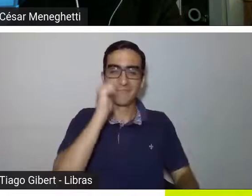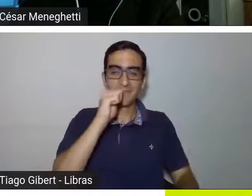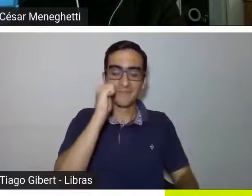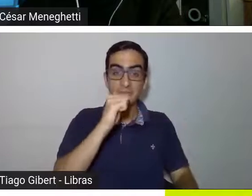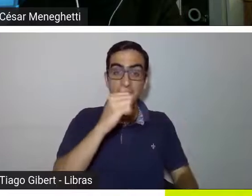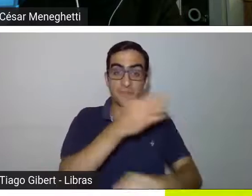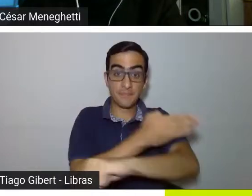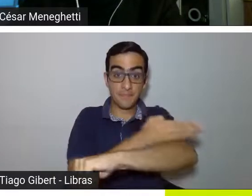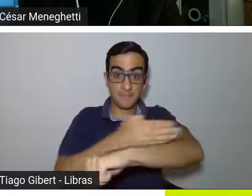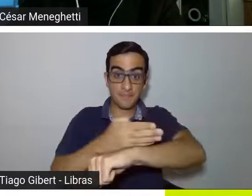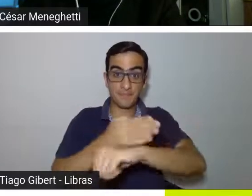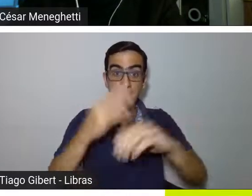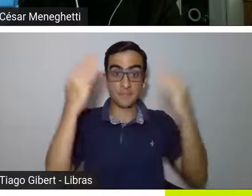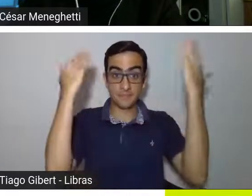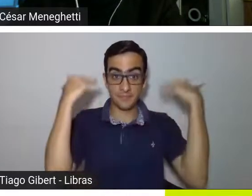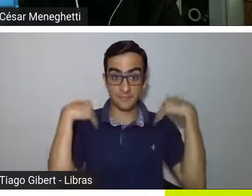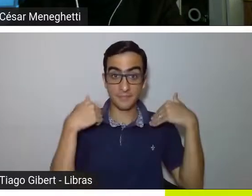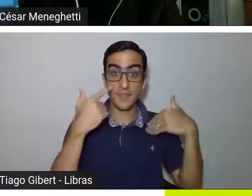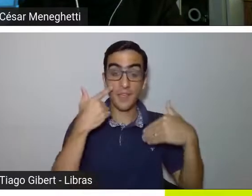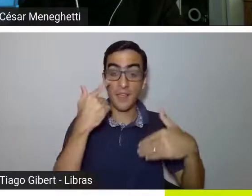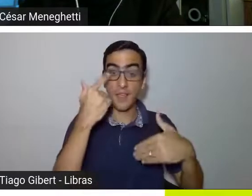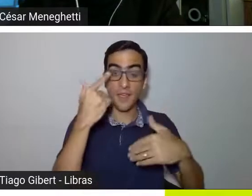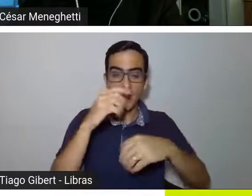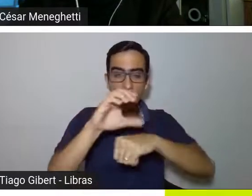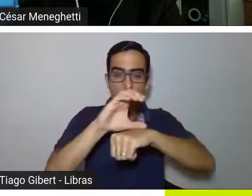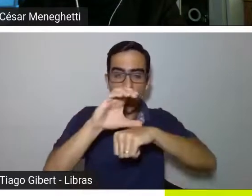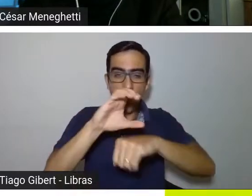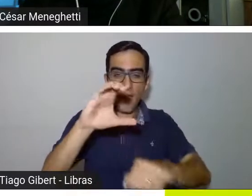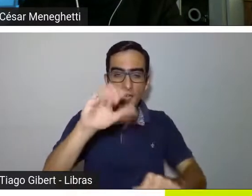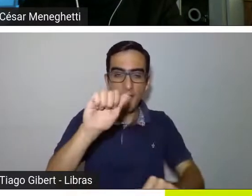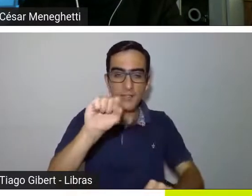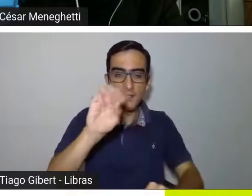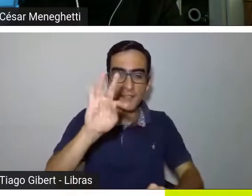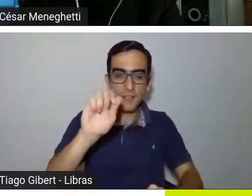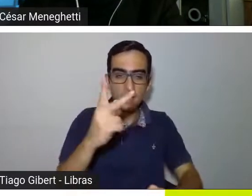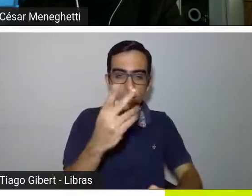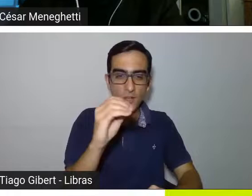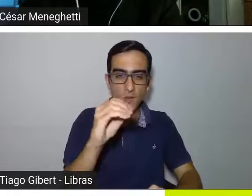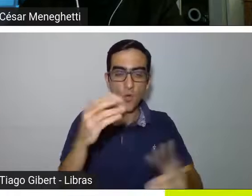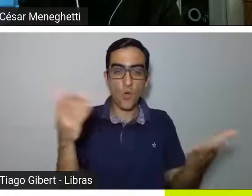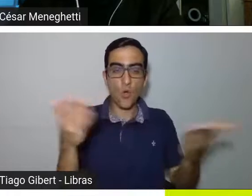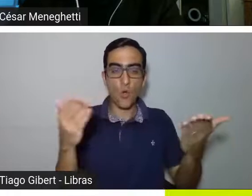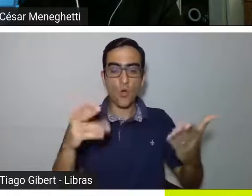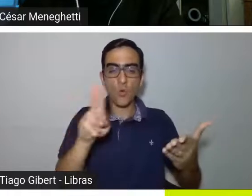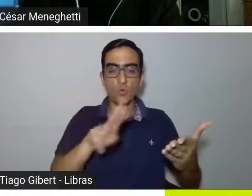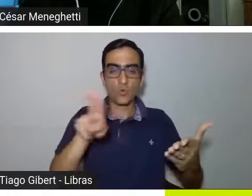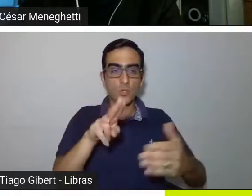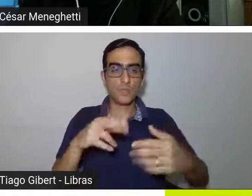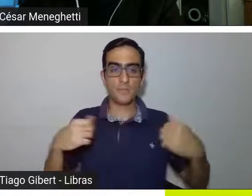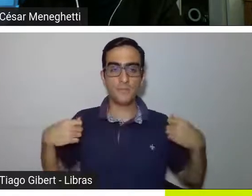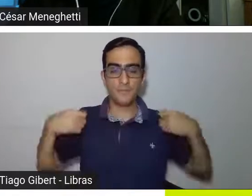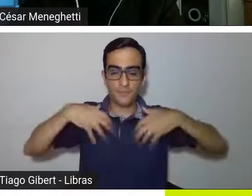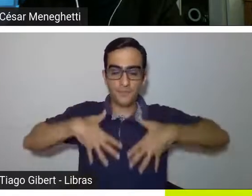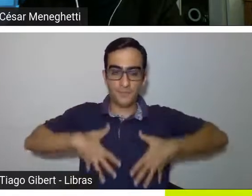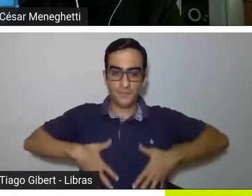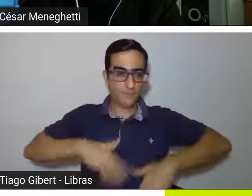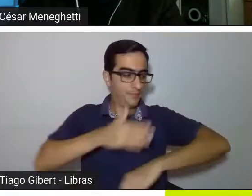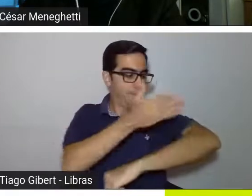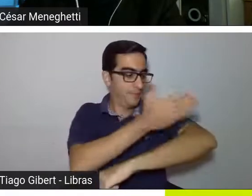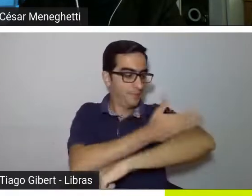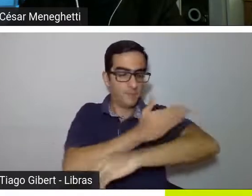mulher branca, de cabelos e olhos castanhos. Hoje eu visto uma camiseta preta de manga